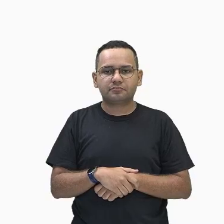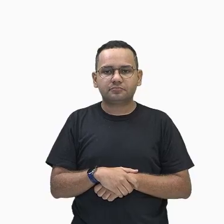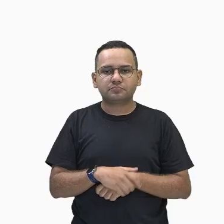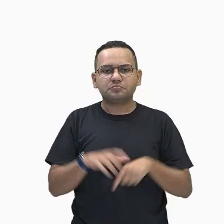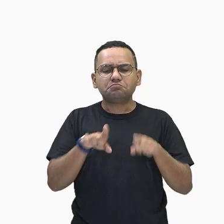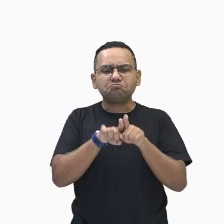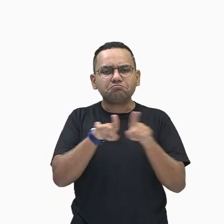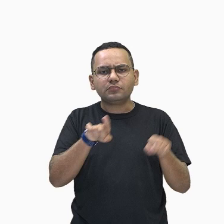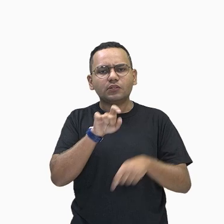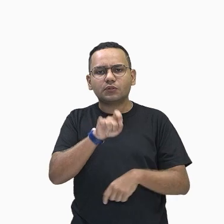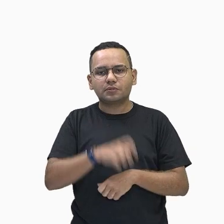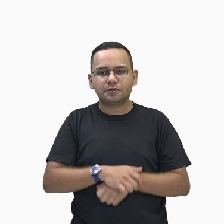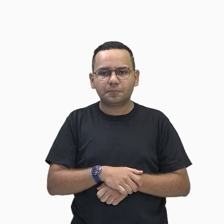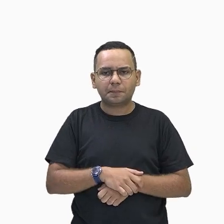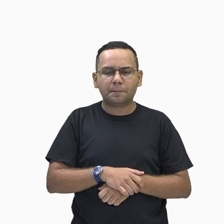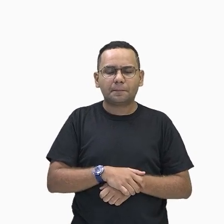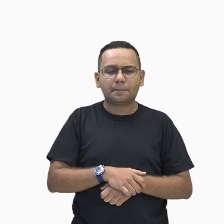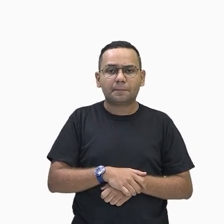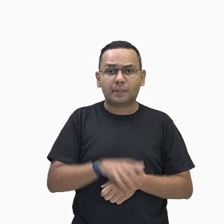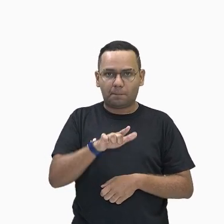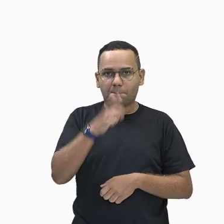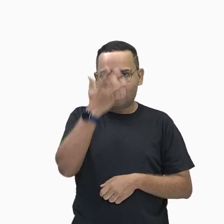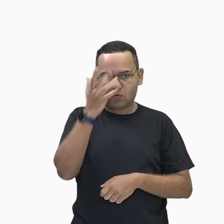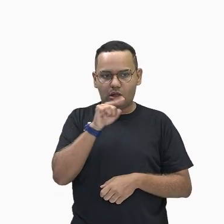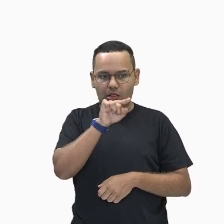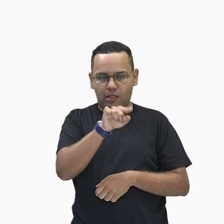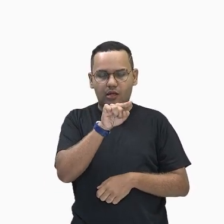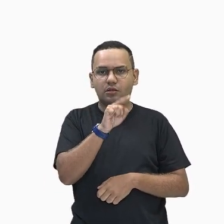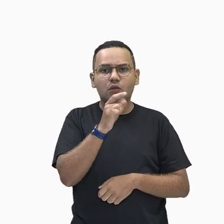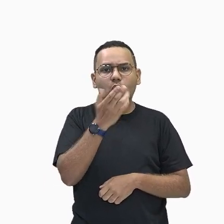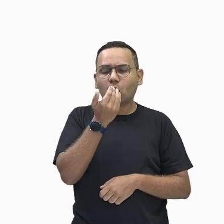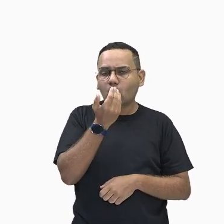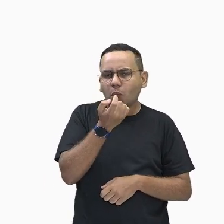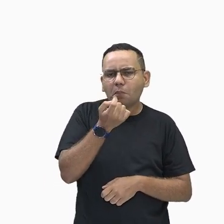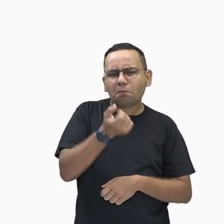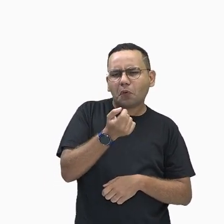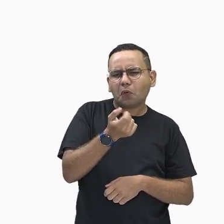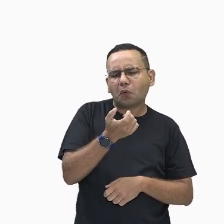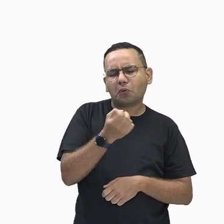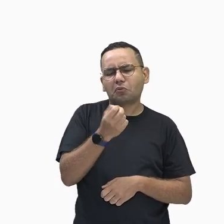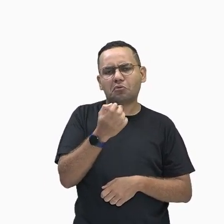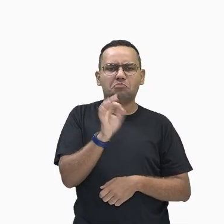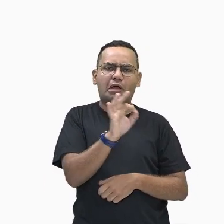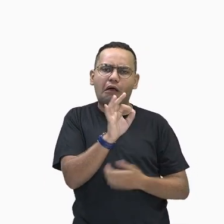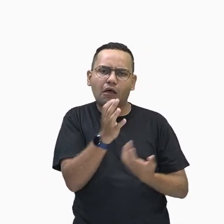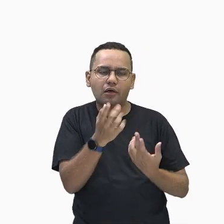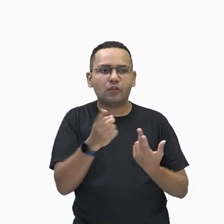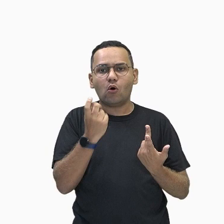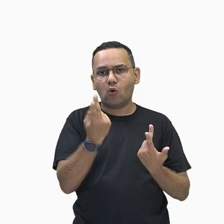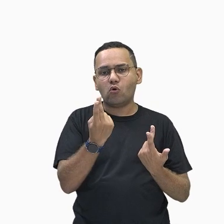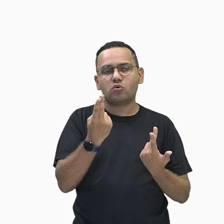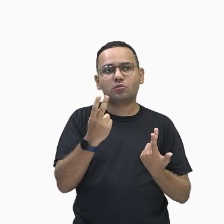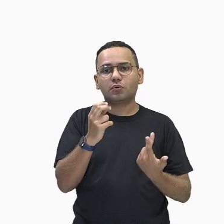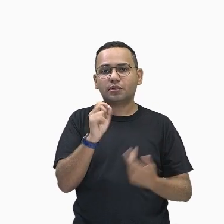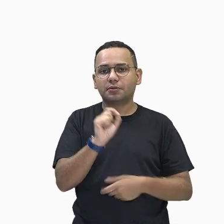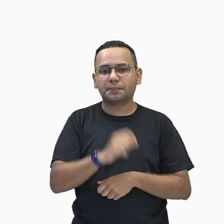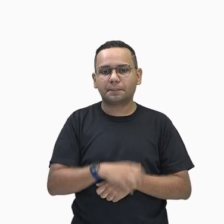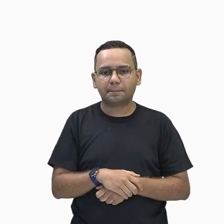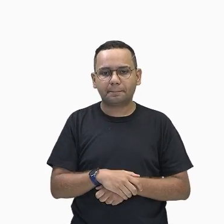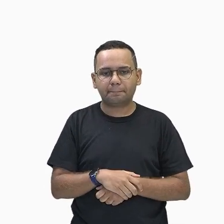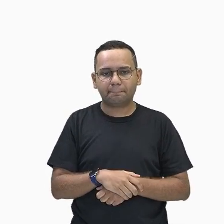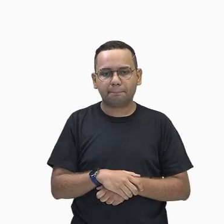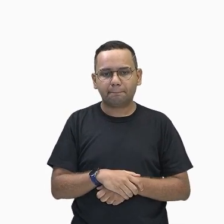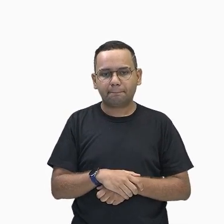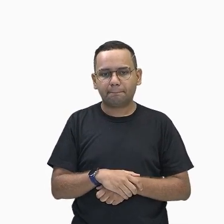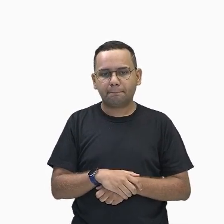praticar sem comer e sem praticar eh exercícios físicos perdão fica sem comer e pratica